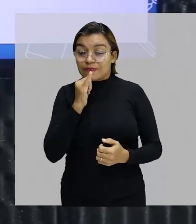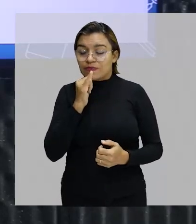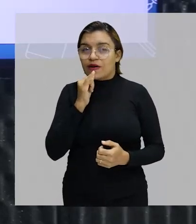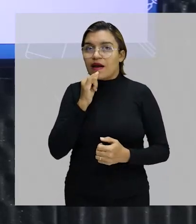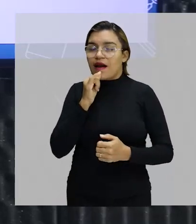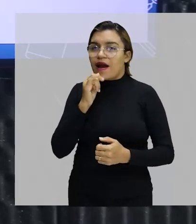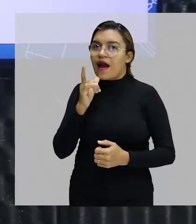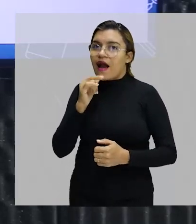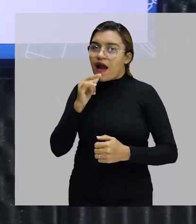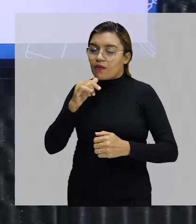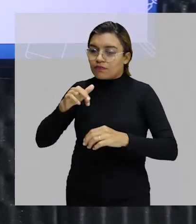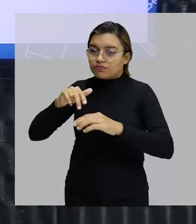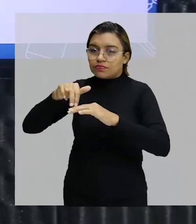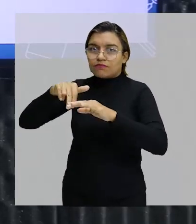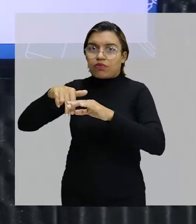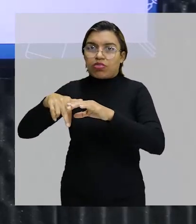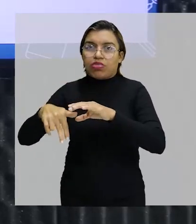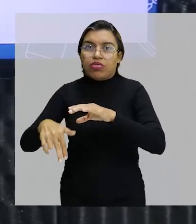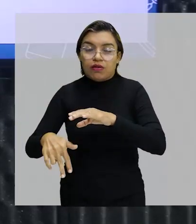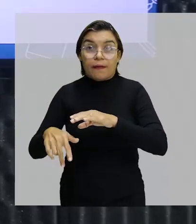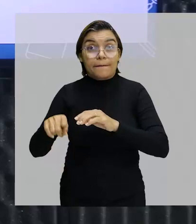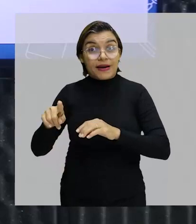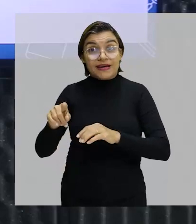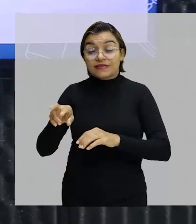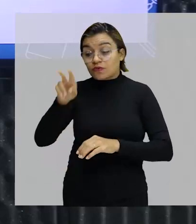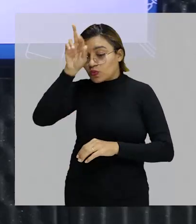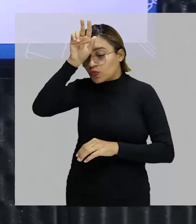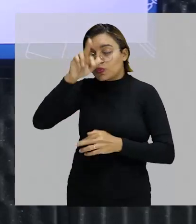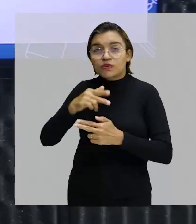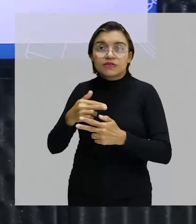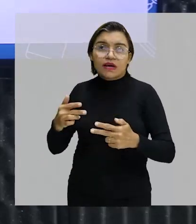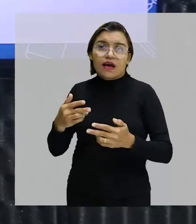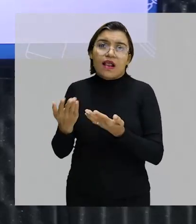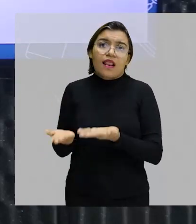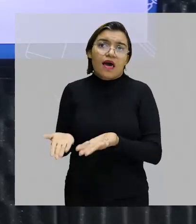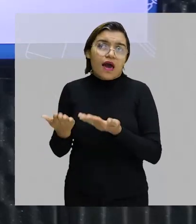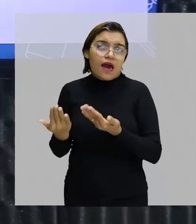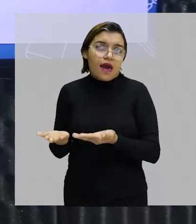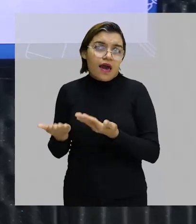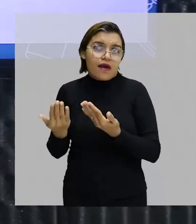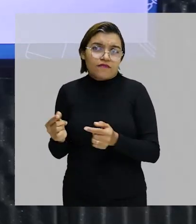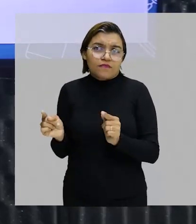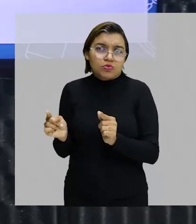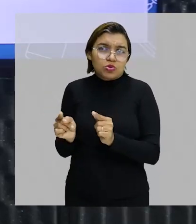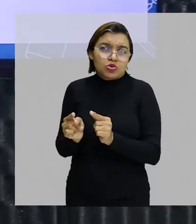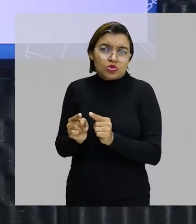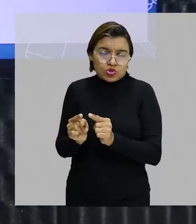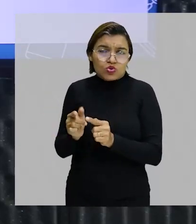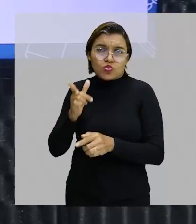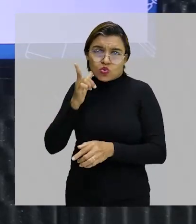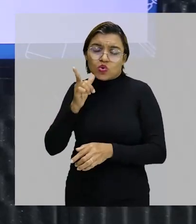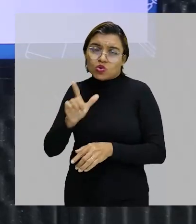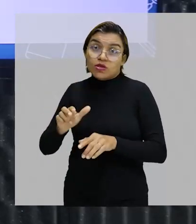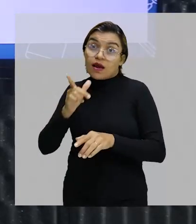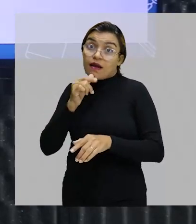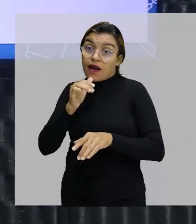certo? Mas para esses insetos muito leves, muito pequenos, né, eles vão conseguir fazer